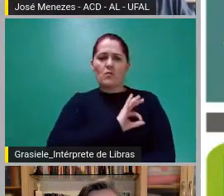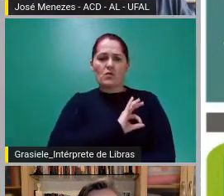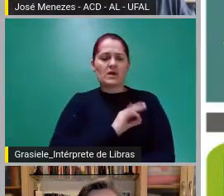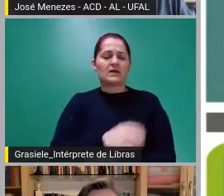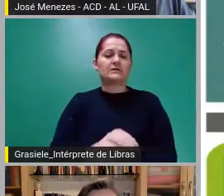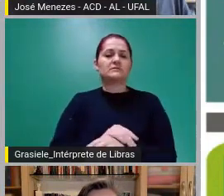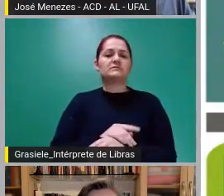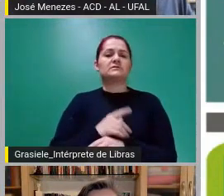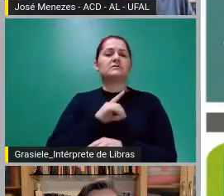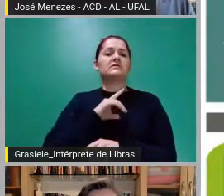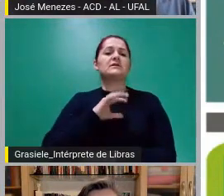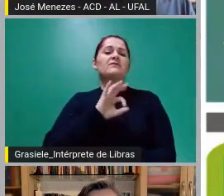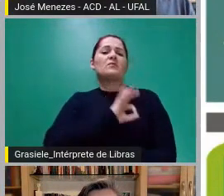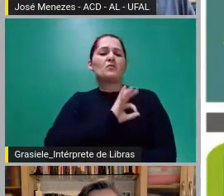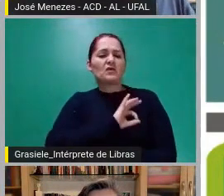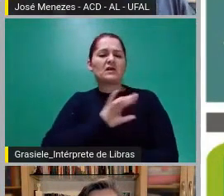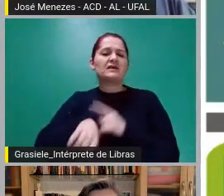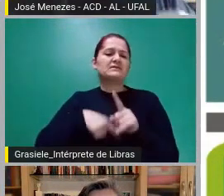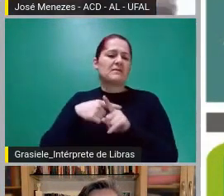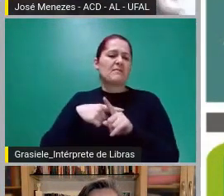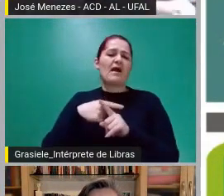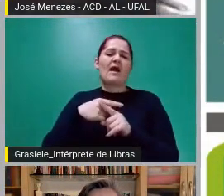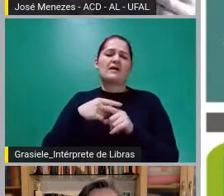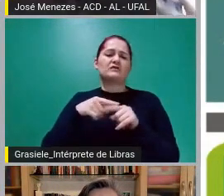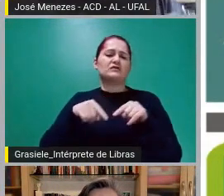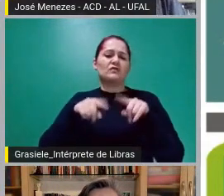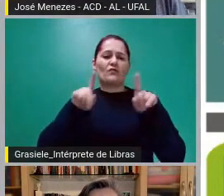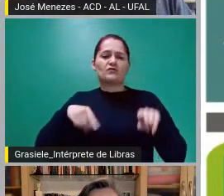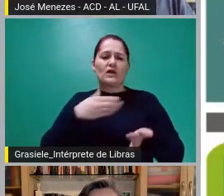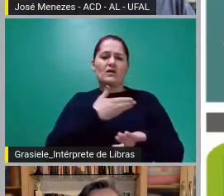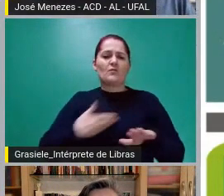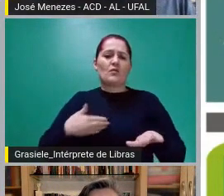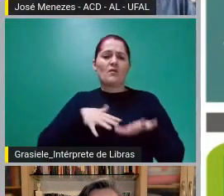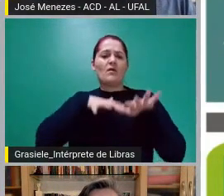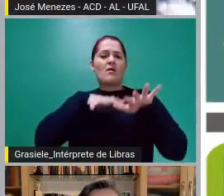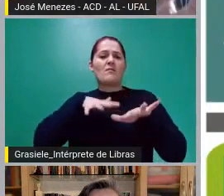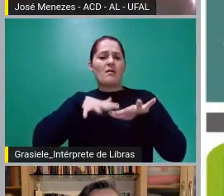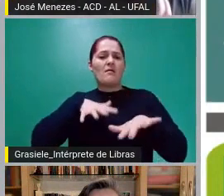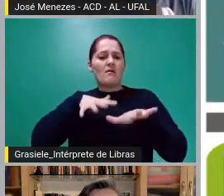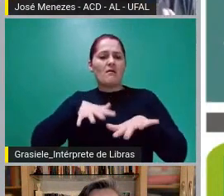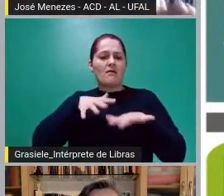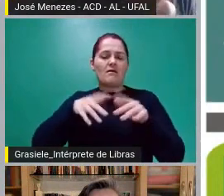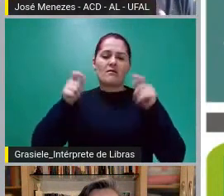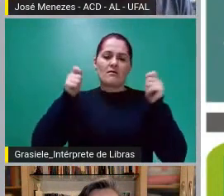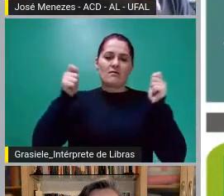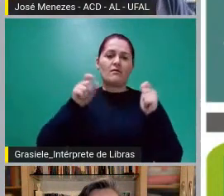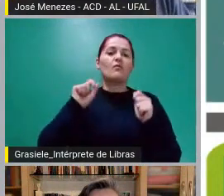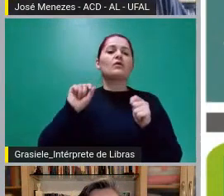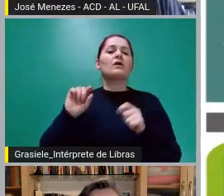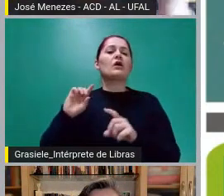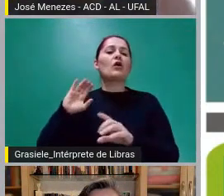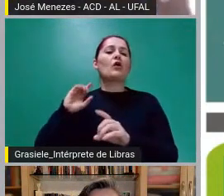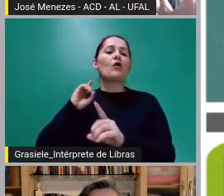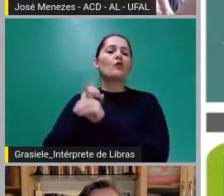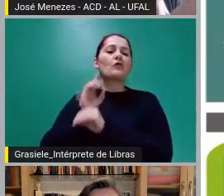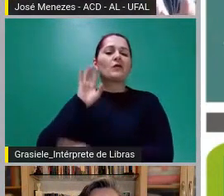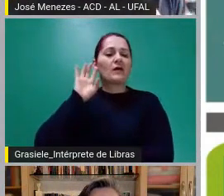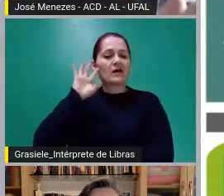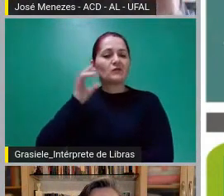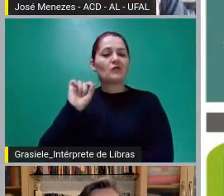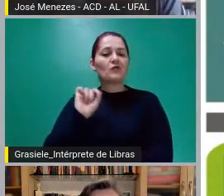manifestações de servidores públicos. E aí o que encontraram? Encontraram uma suposta solução, que foi o quê? Transformar a